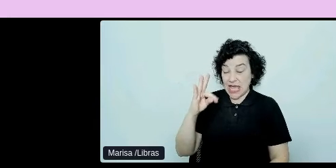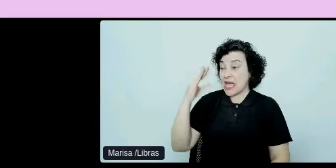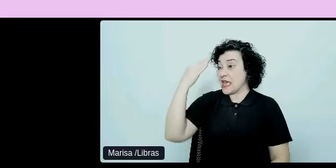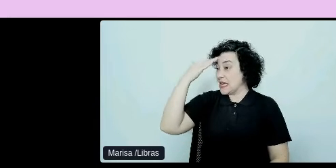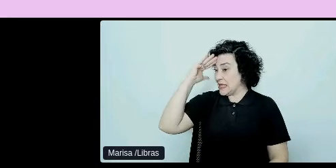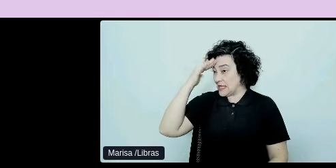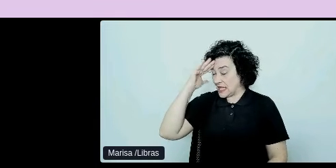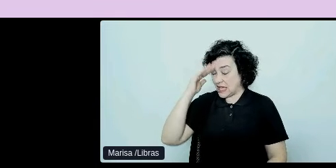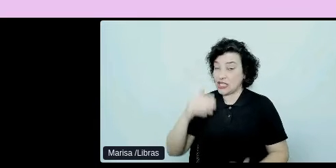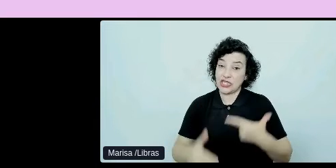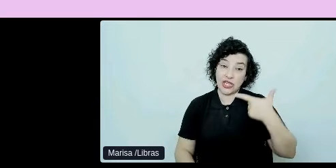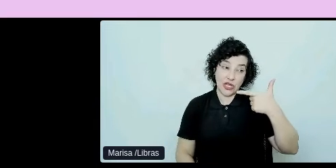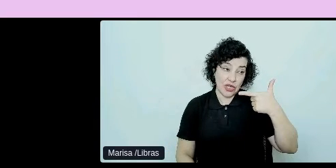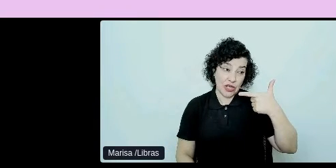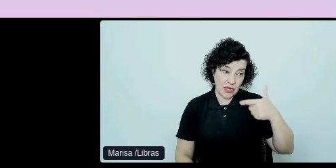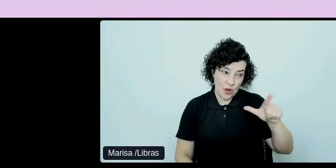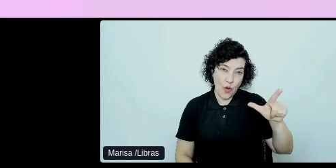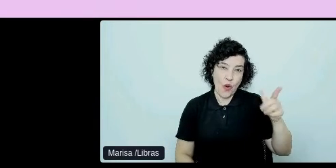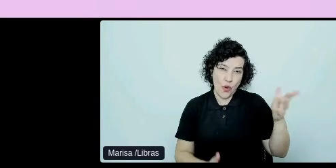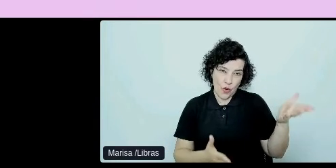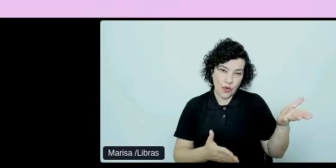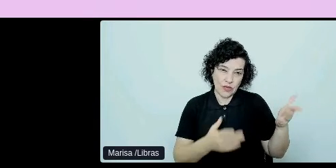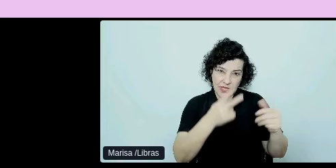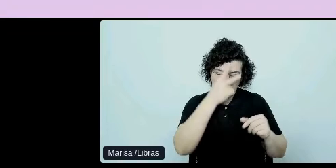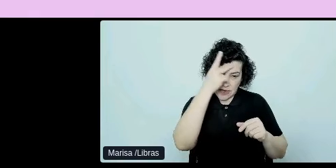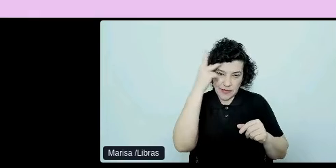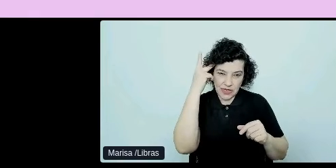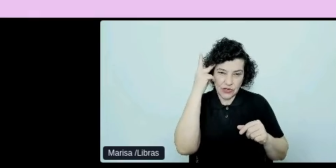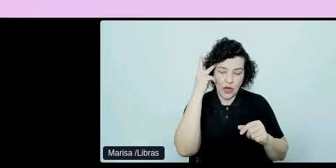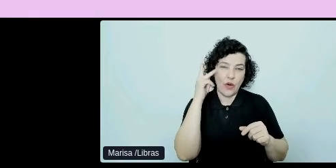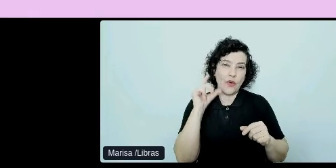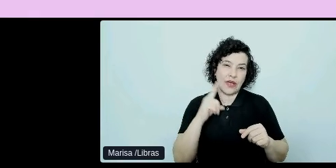explicar isso para a Vanessa ou para as pessoas que têm algum nível